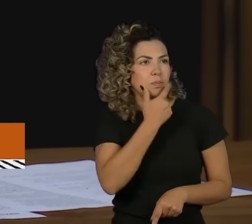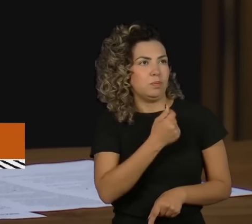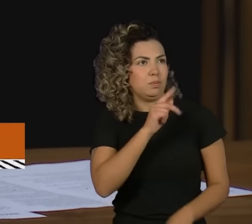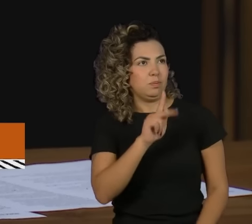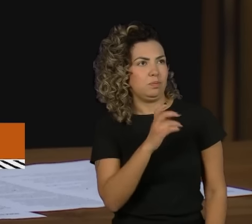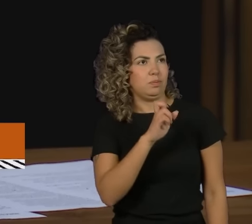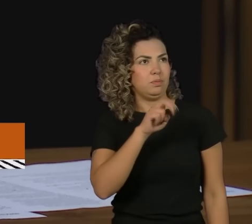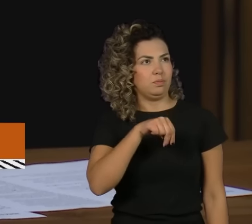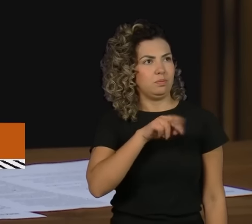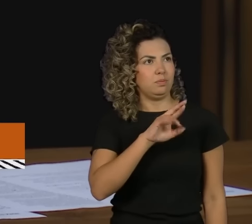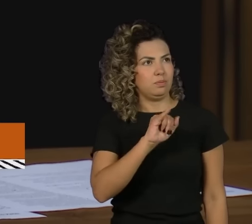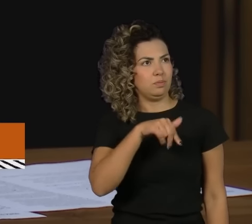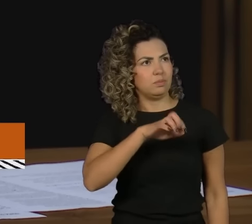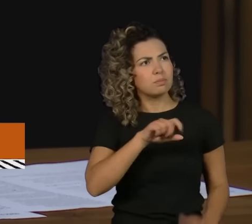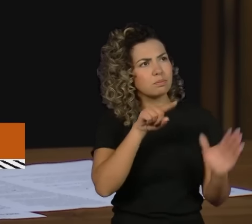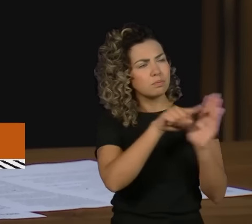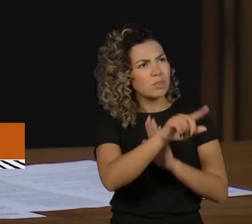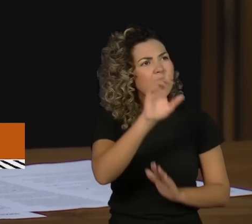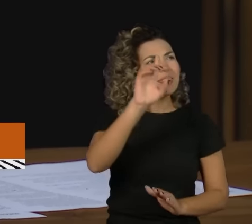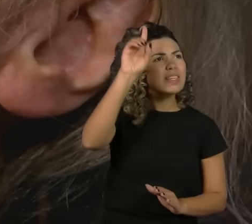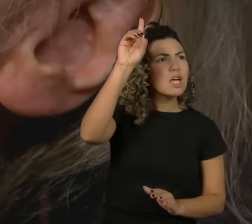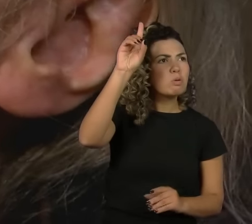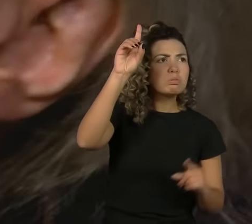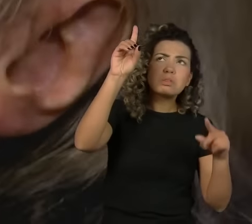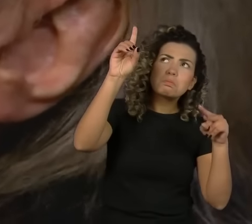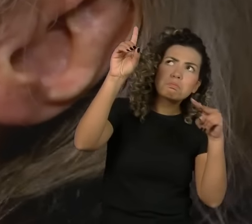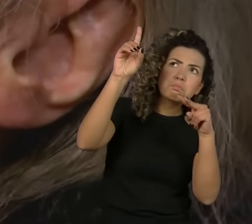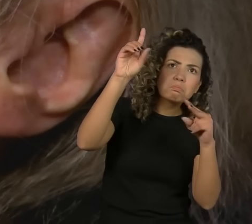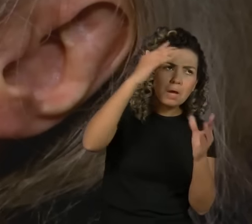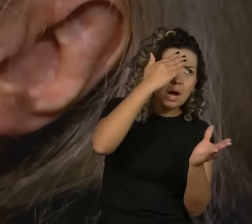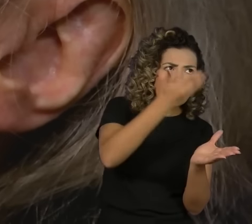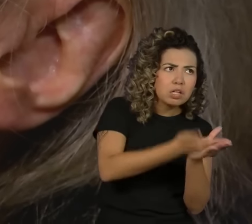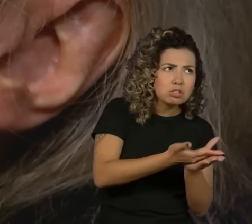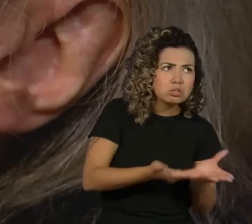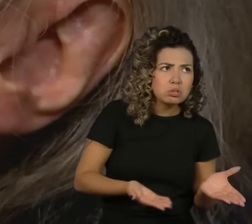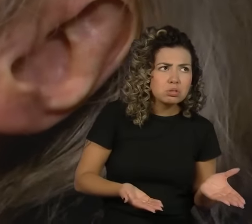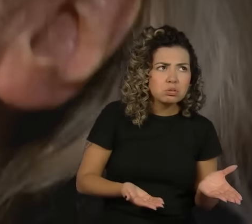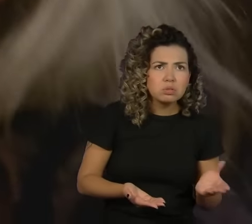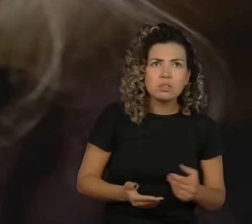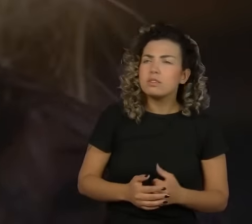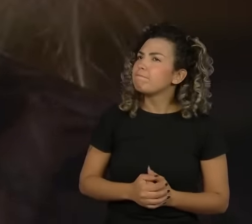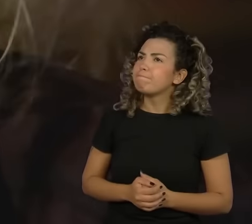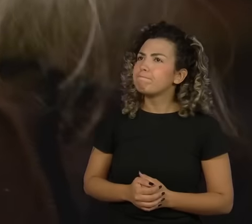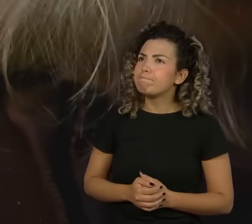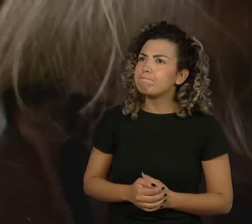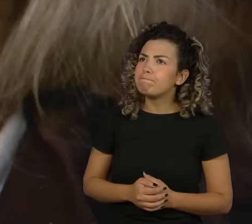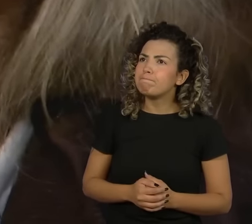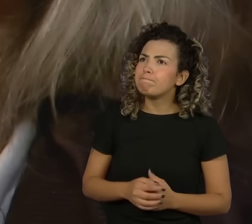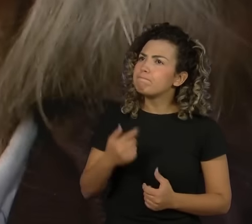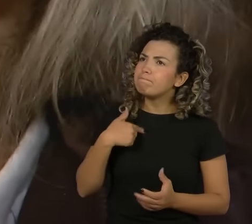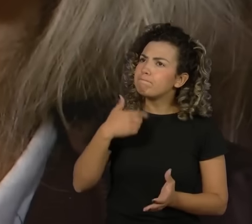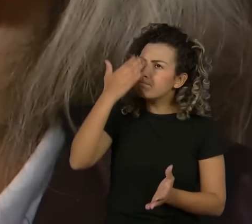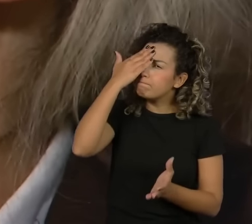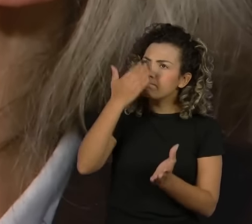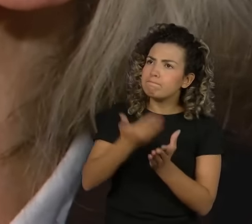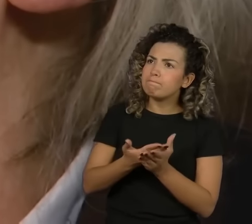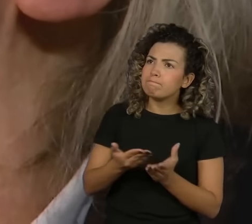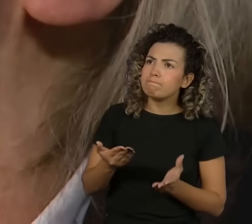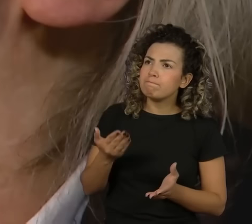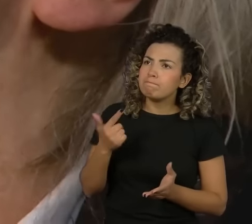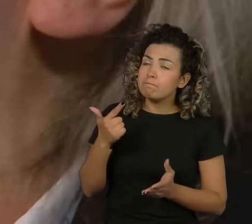você acredita em Deus? Não acredito em Deus. Não acredito numa boa. Não acredito em